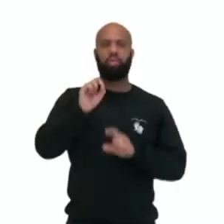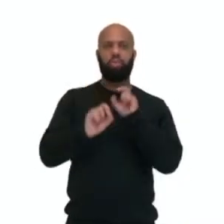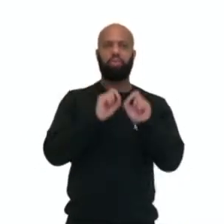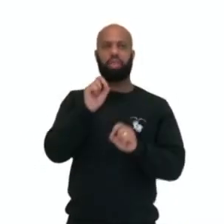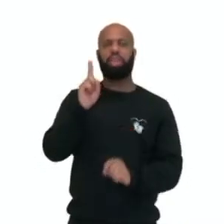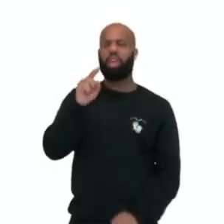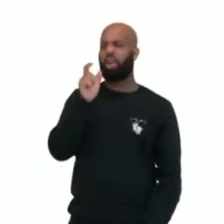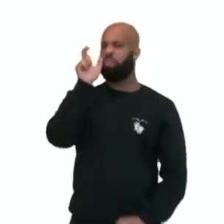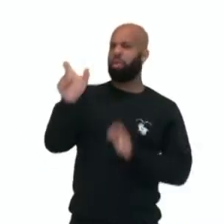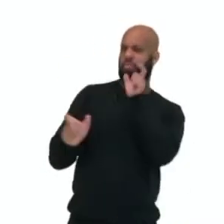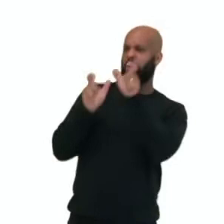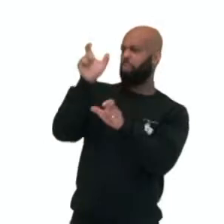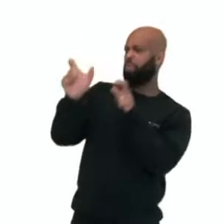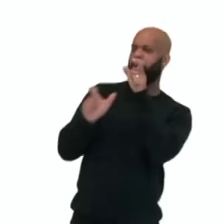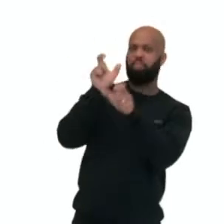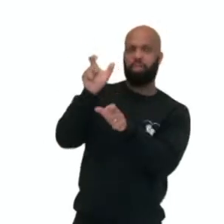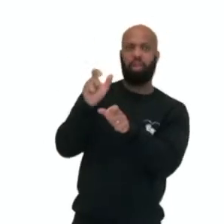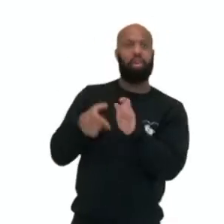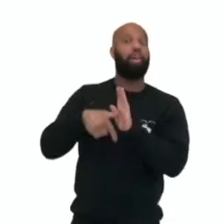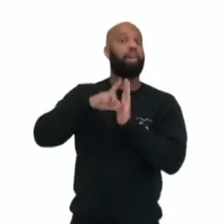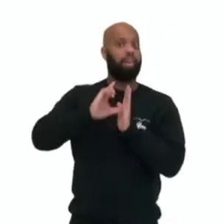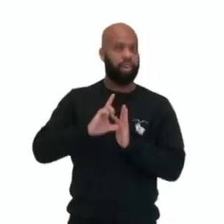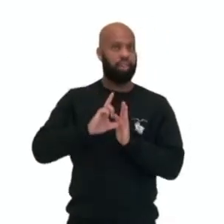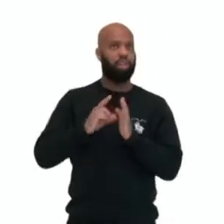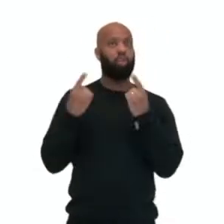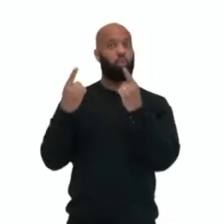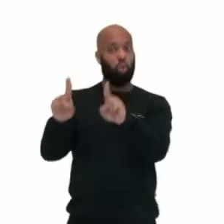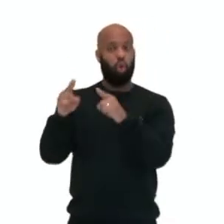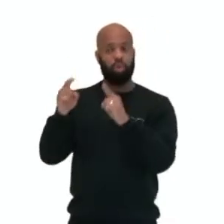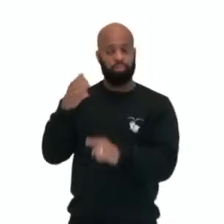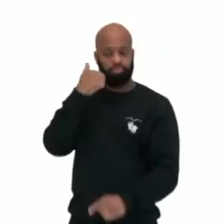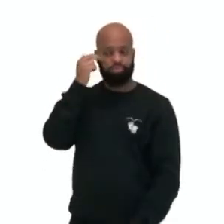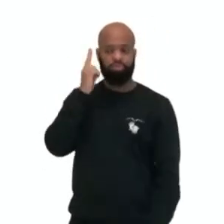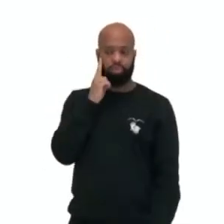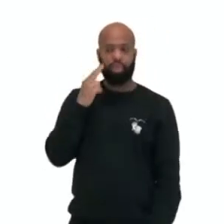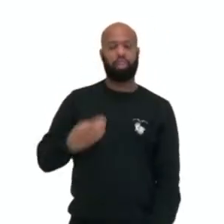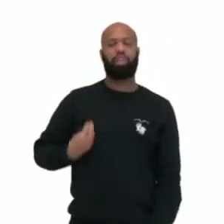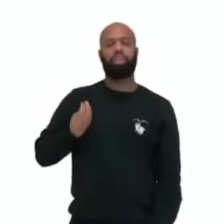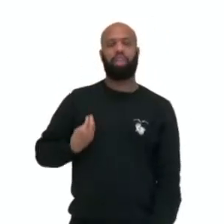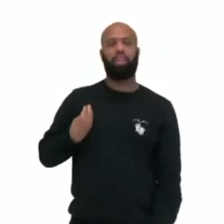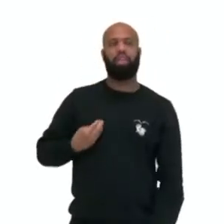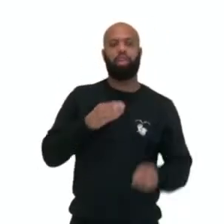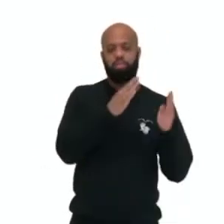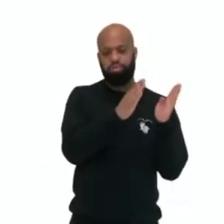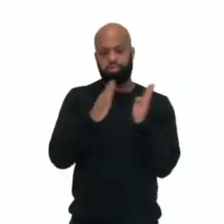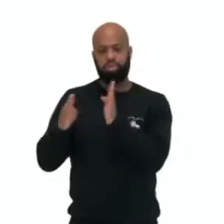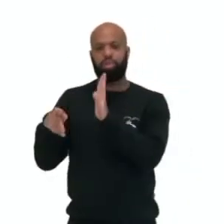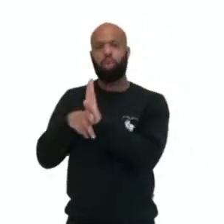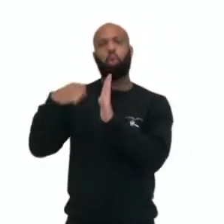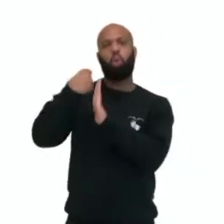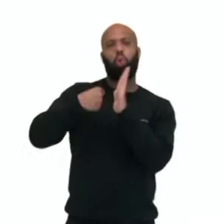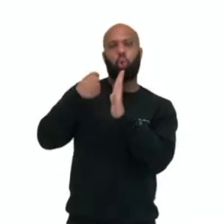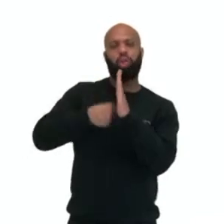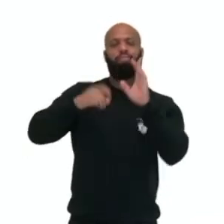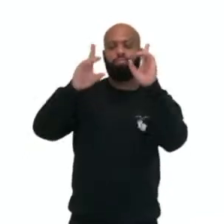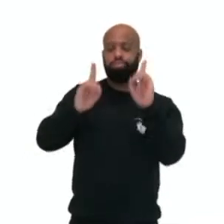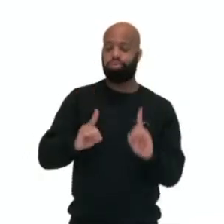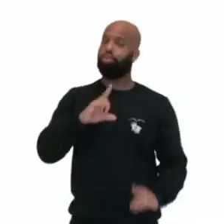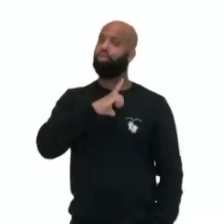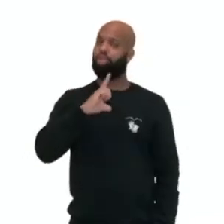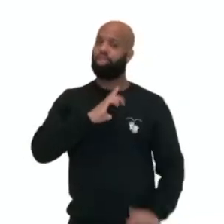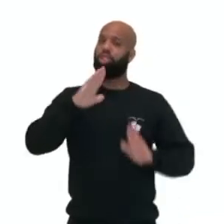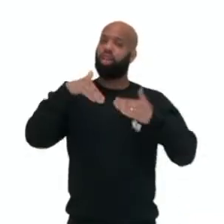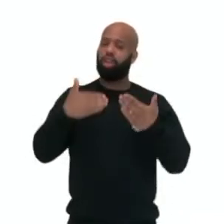um xingamento, tá, contra os negros que estavam naquele processo de luta pelos seus direitos. Então,